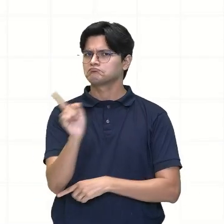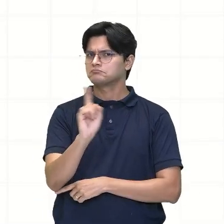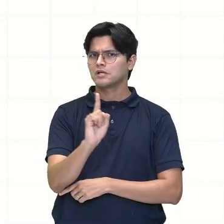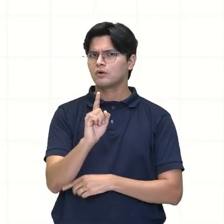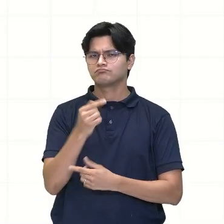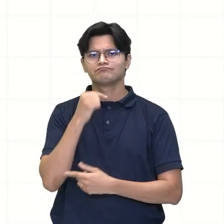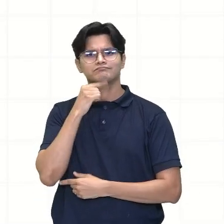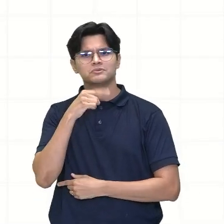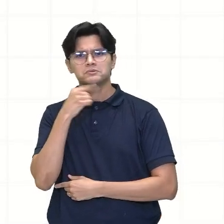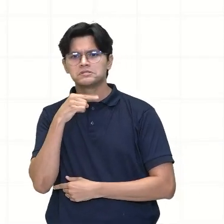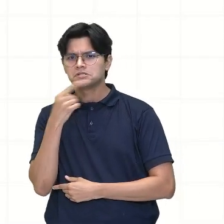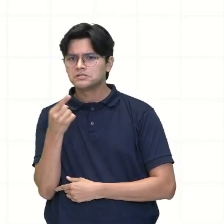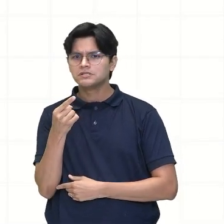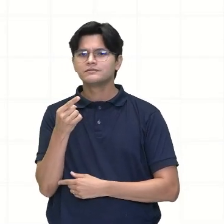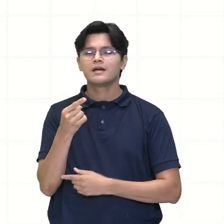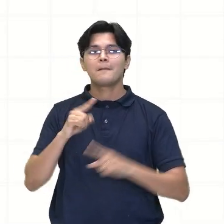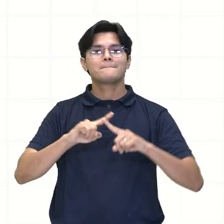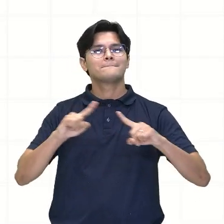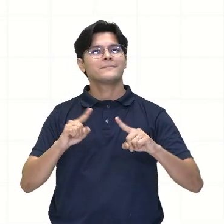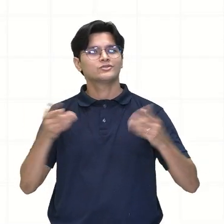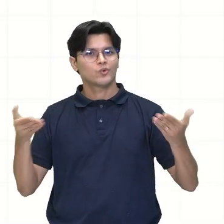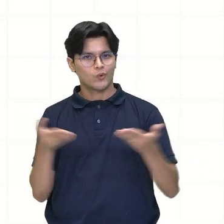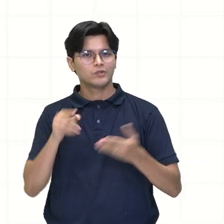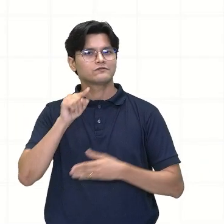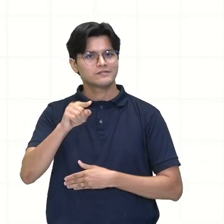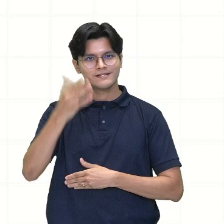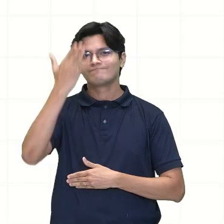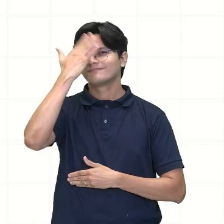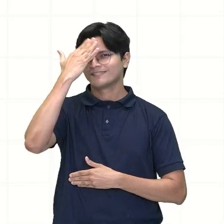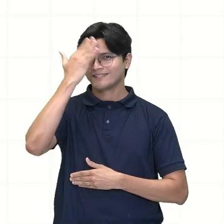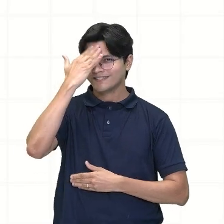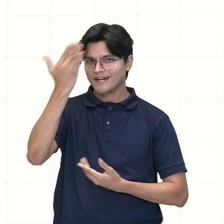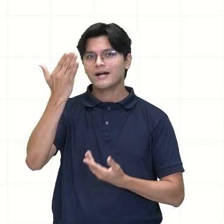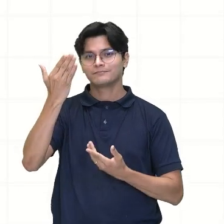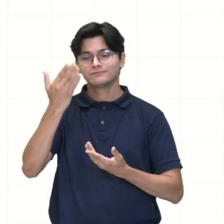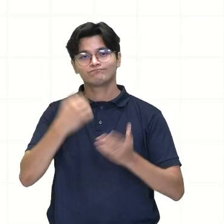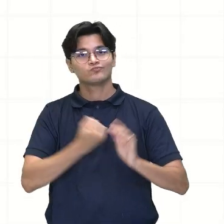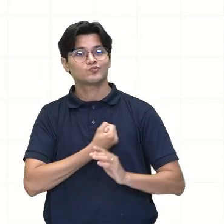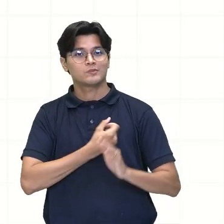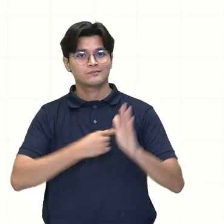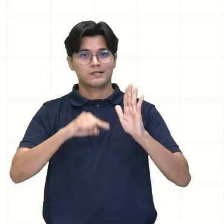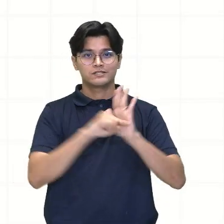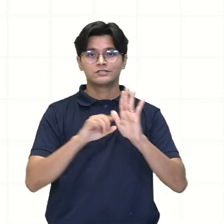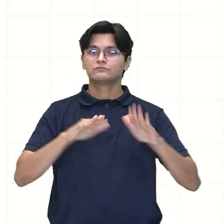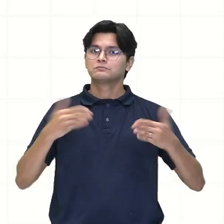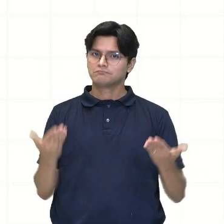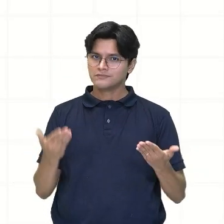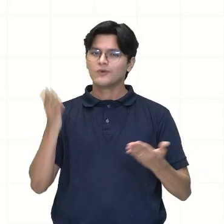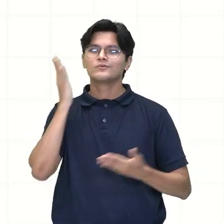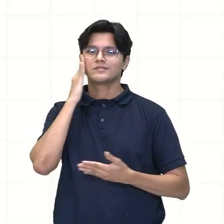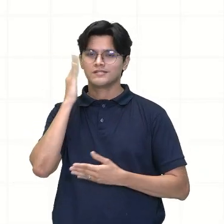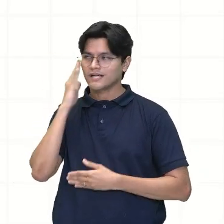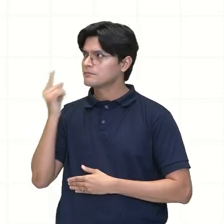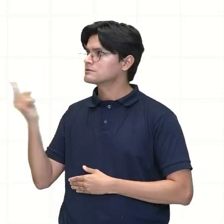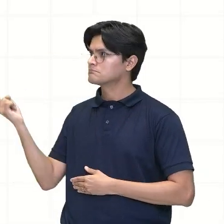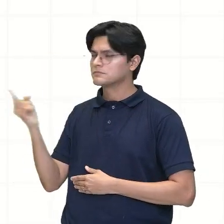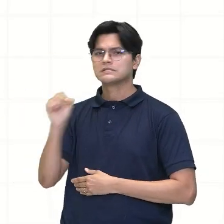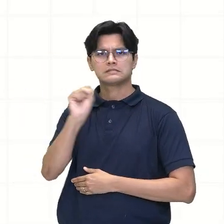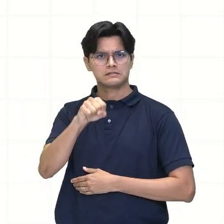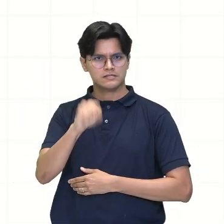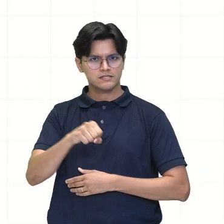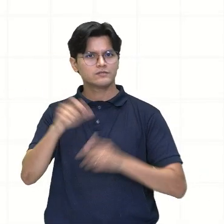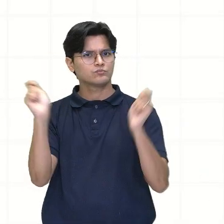sim. Tá bom? Então, é possível fazer esse cálculo? Sim. Tá